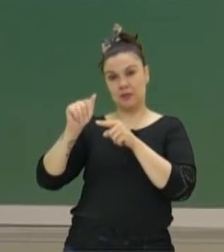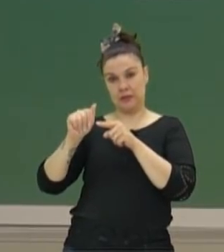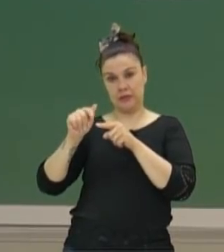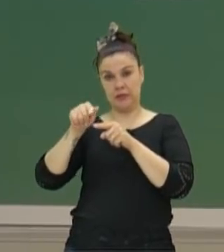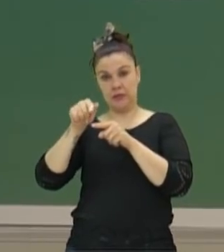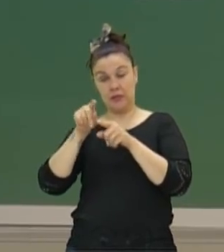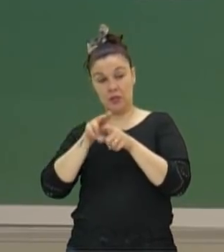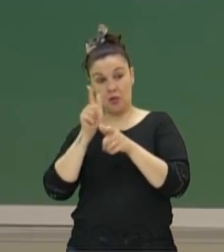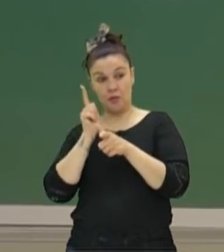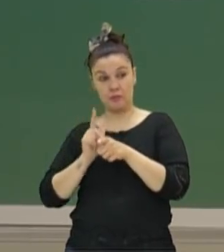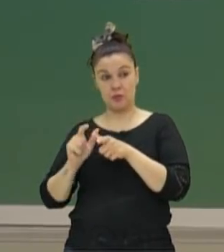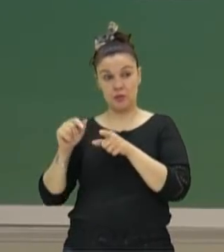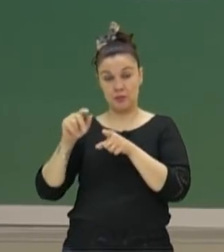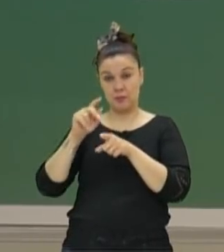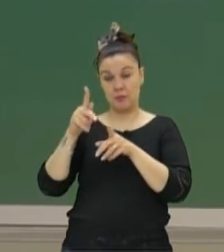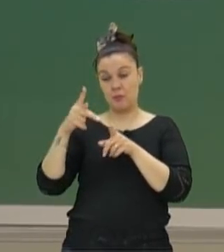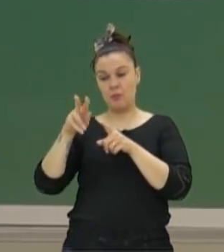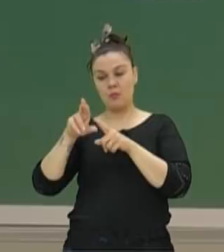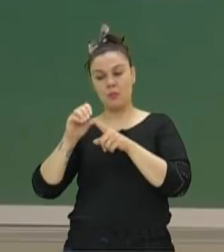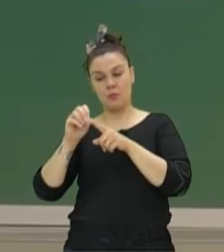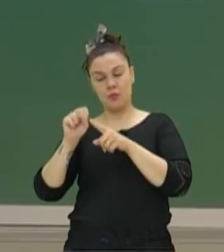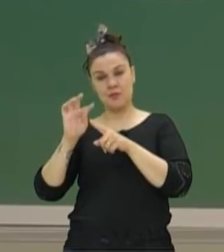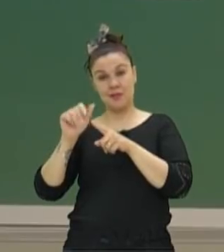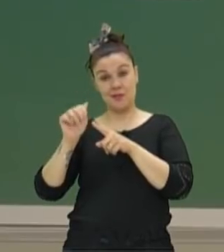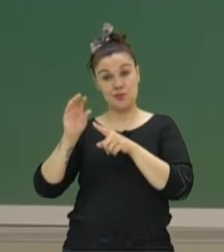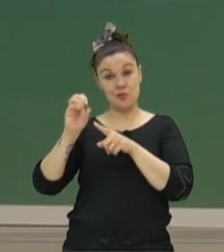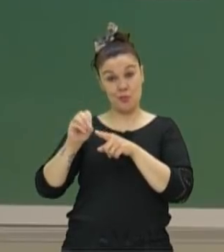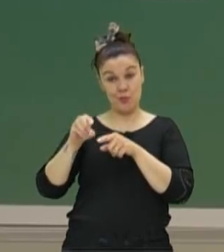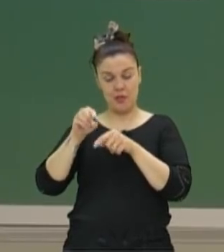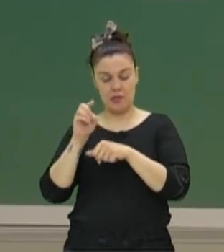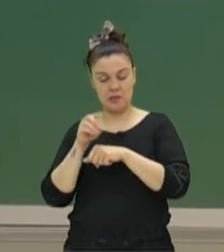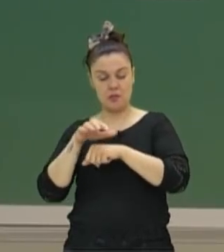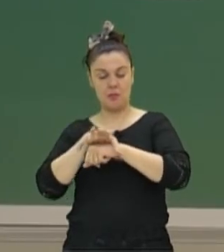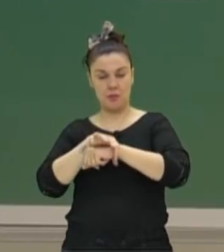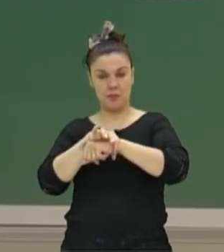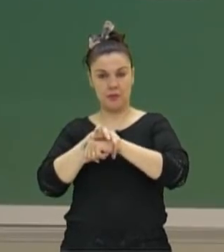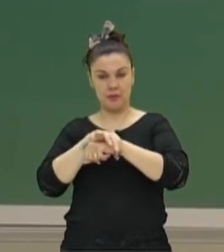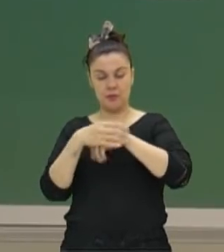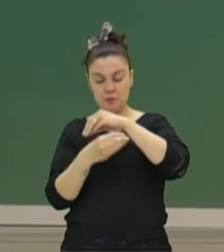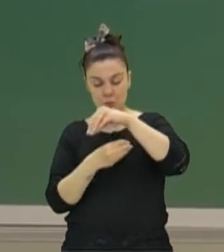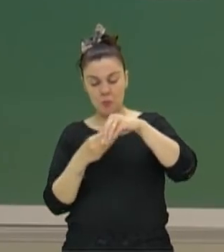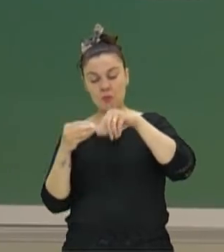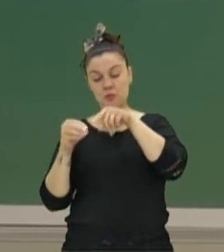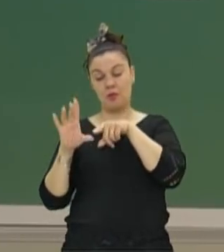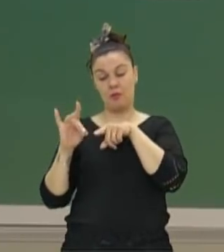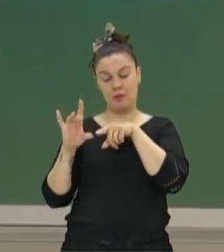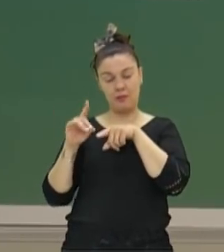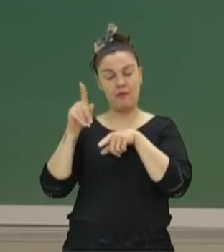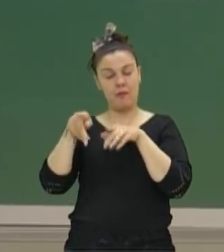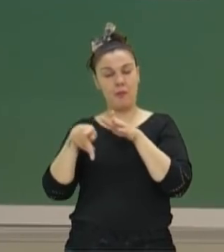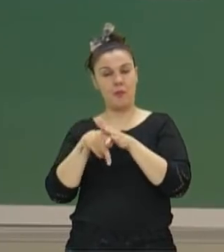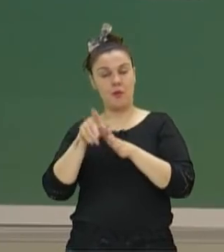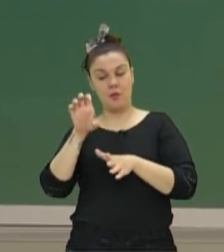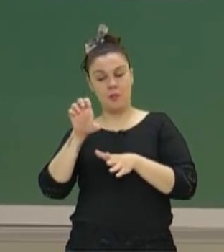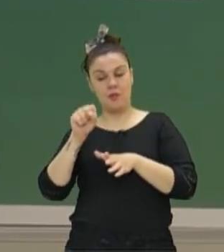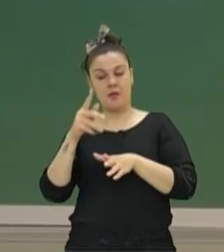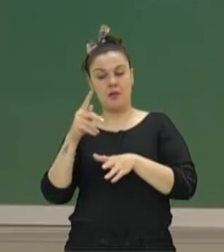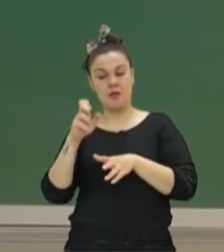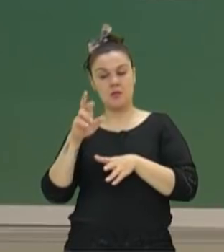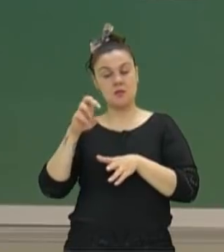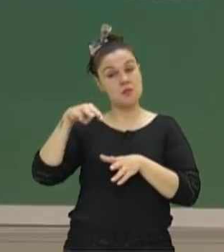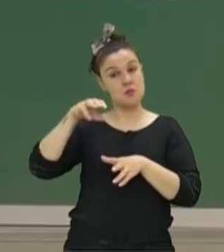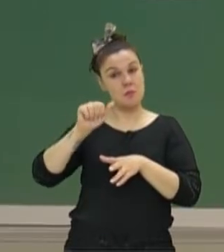liberação desse líquido chamado de prostático, e é isso que a gente chama então de sêmen, né? Ou de esperma, essa mistura